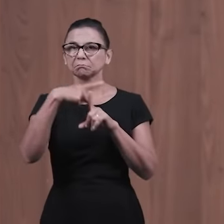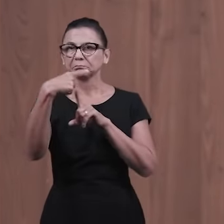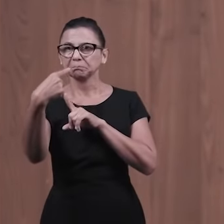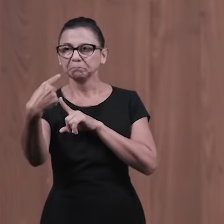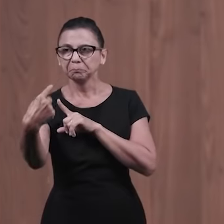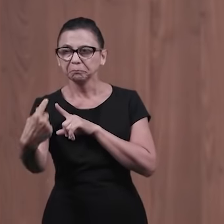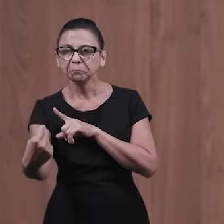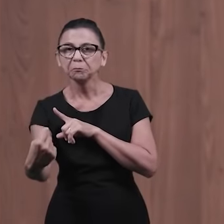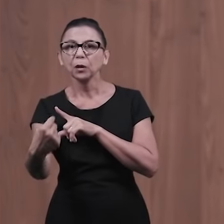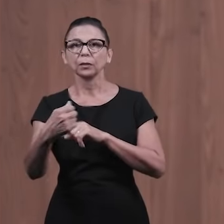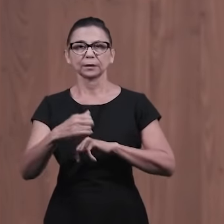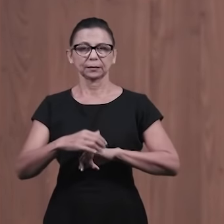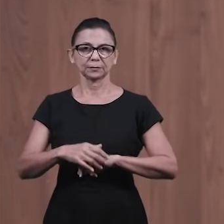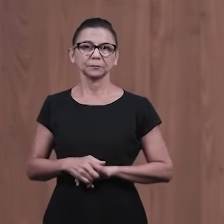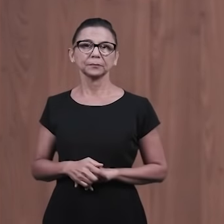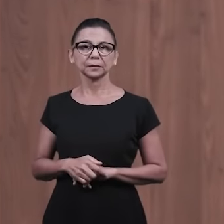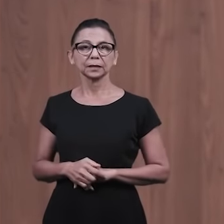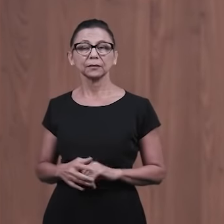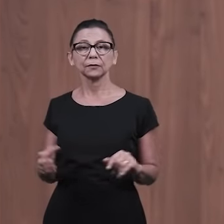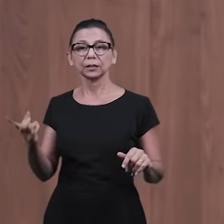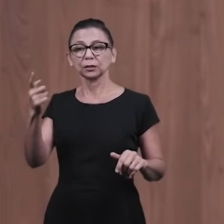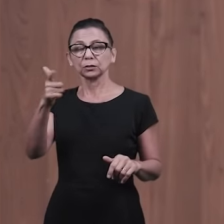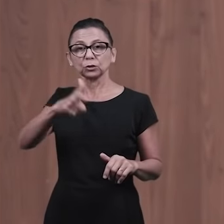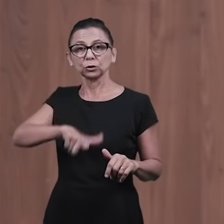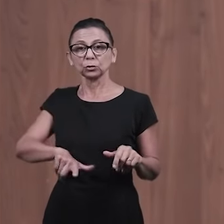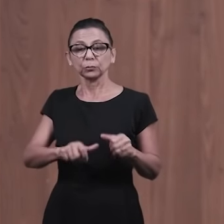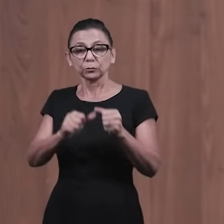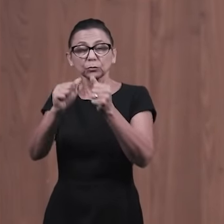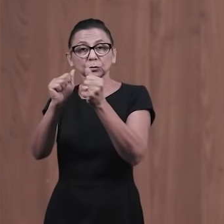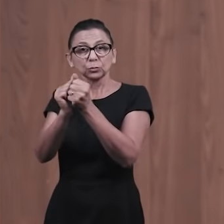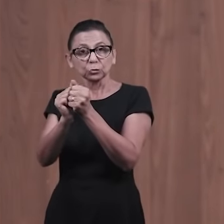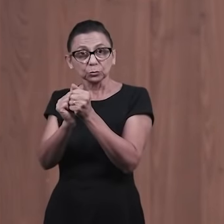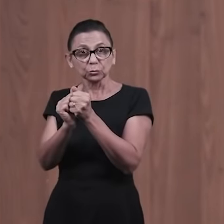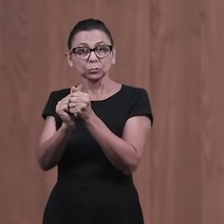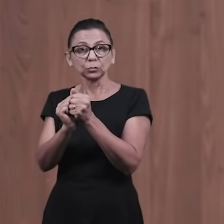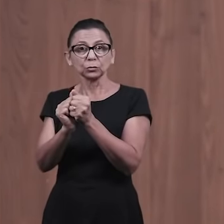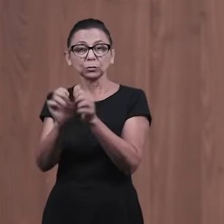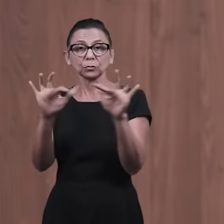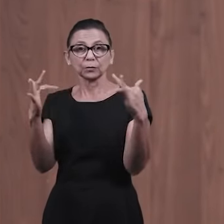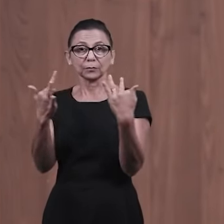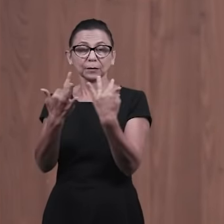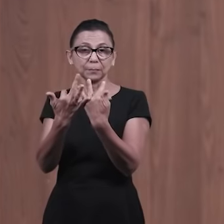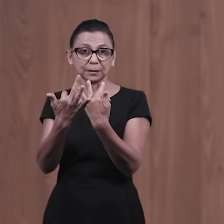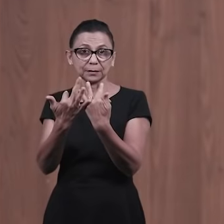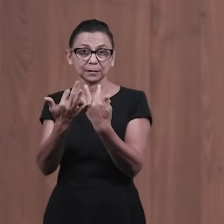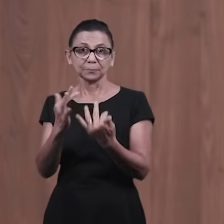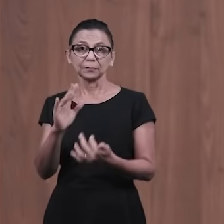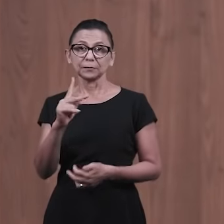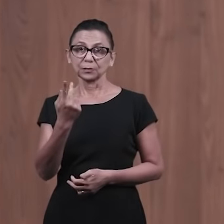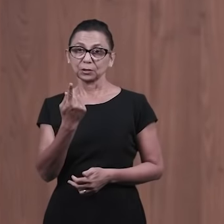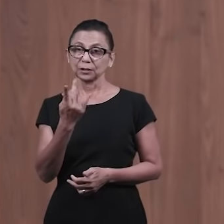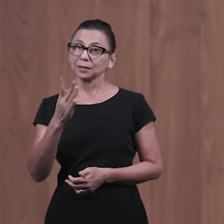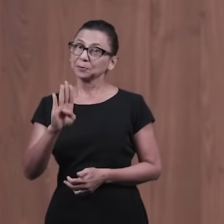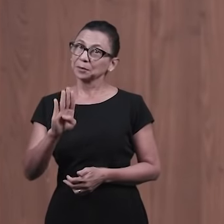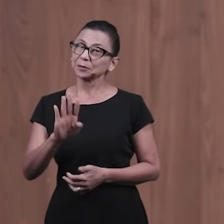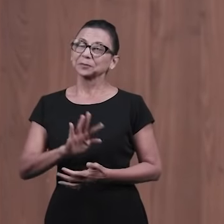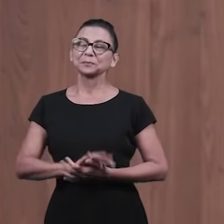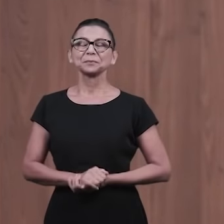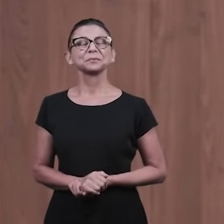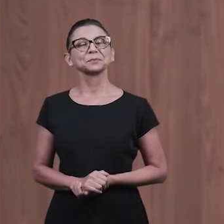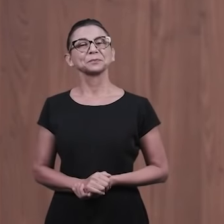um grande livramento, tirando aquele povo da escravidão e levando para a terra prometida. Essa é a história de